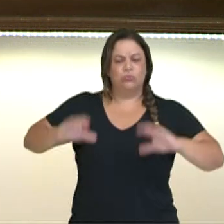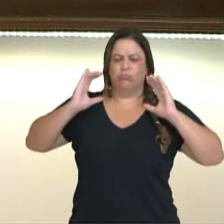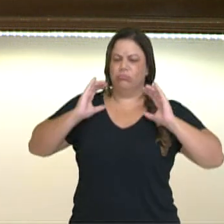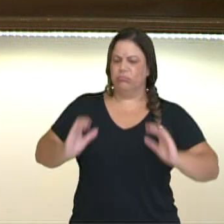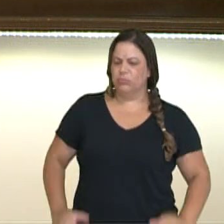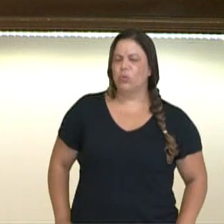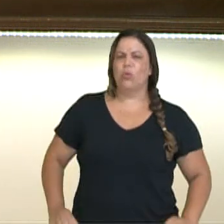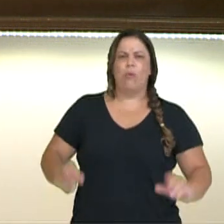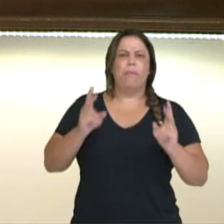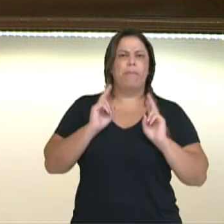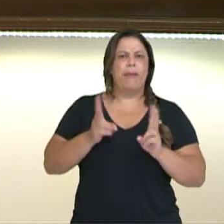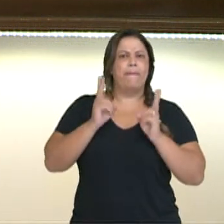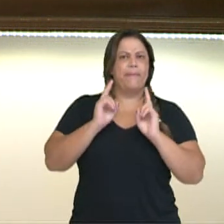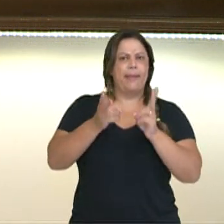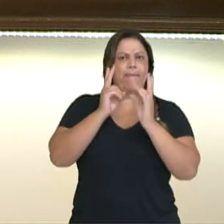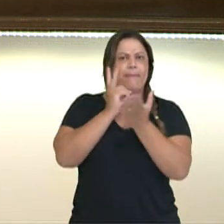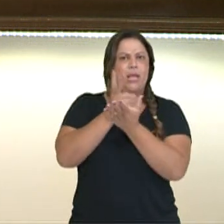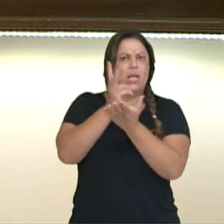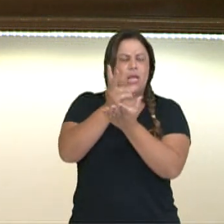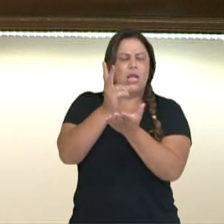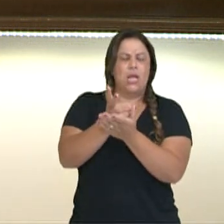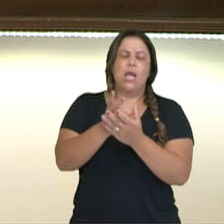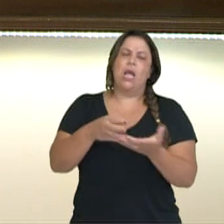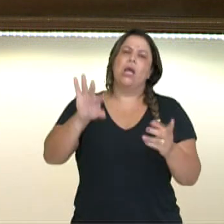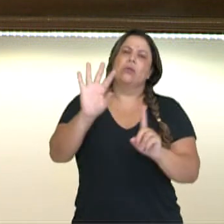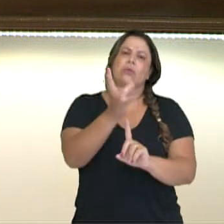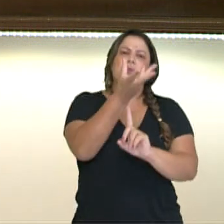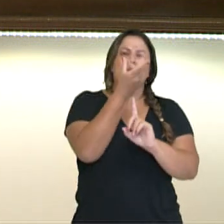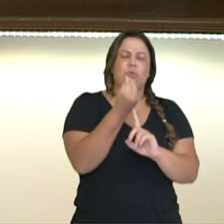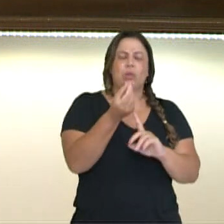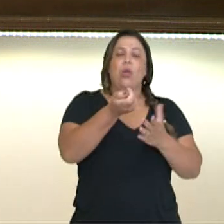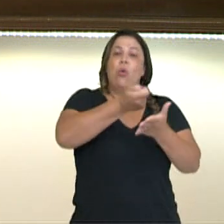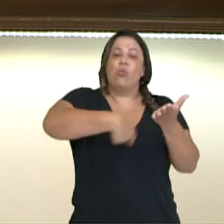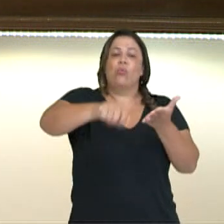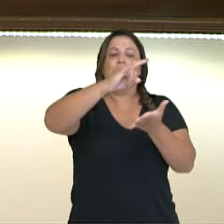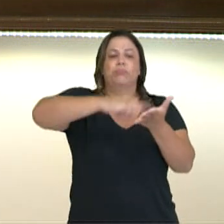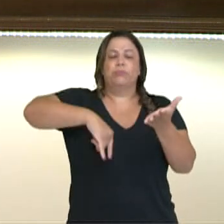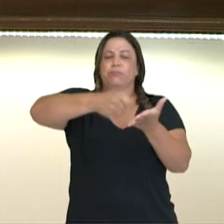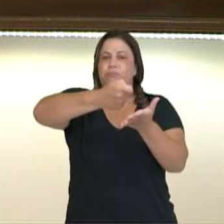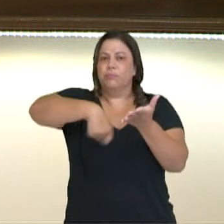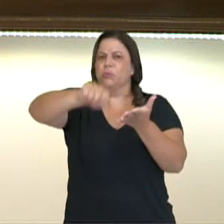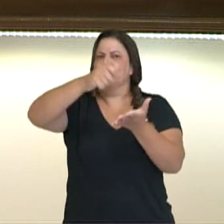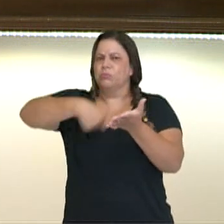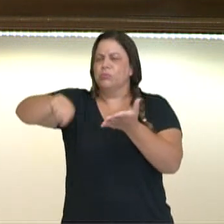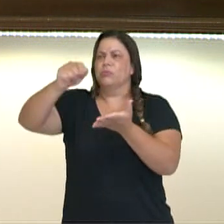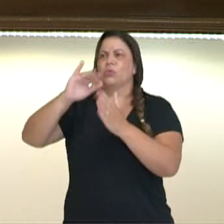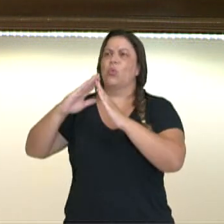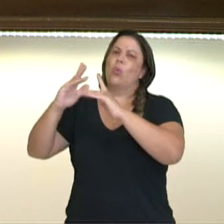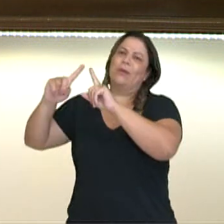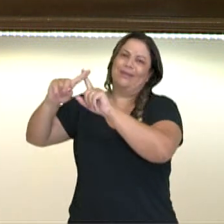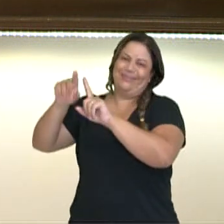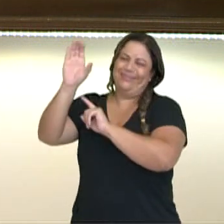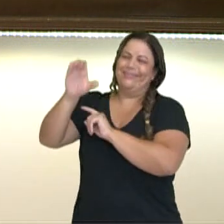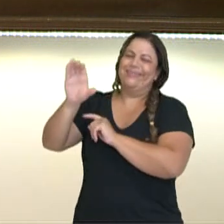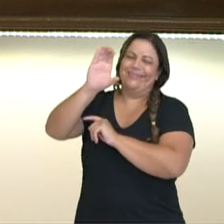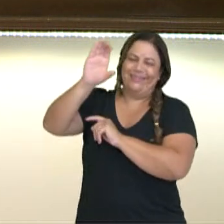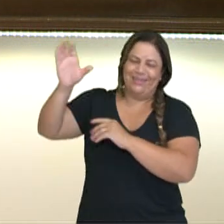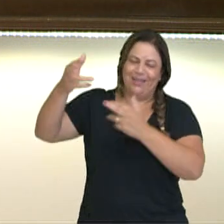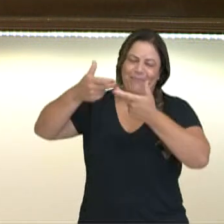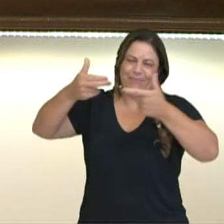comportamento. Logicamente, os artistas tinham muitos contratos com as igrejas para criar esculturas,